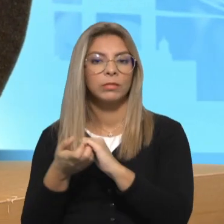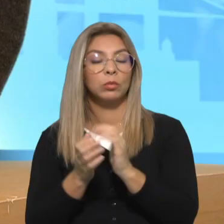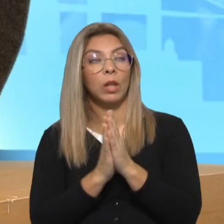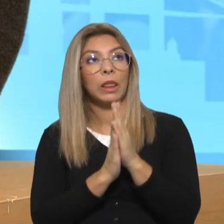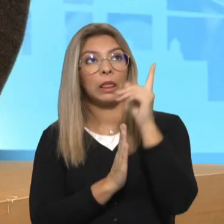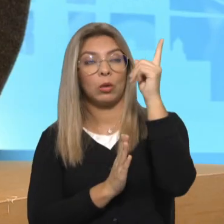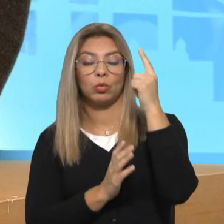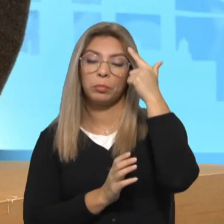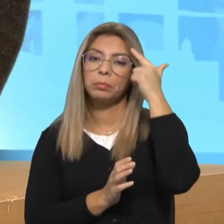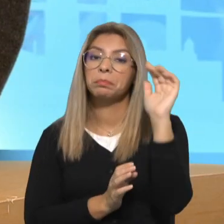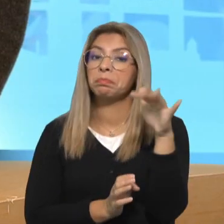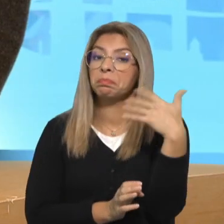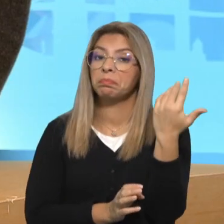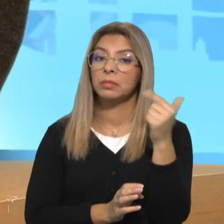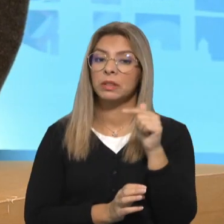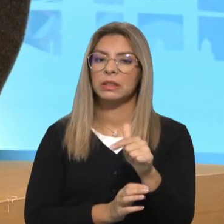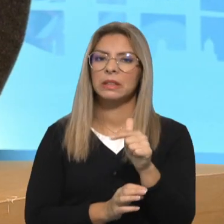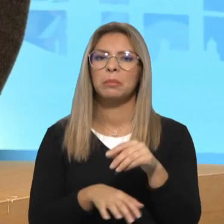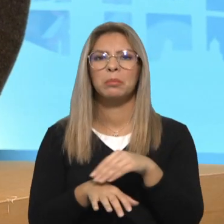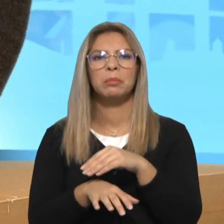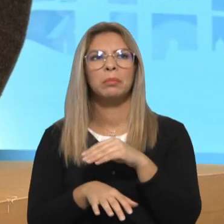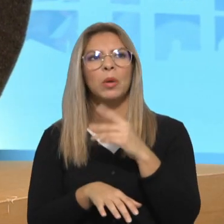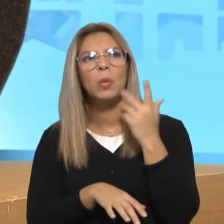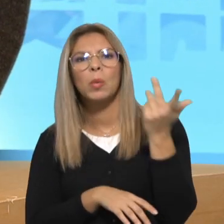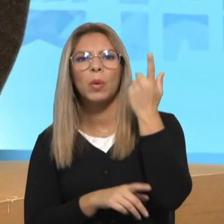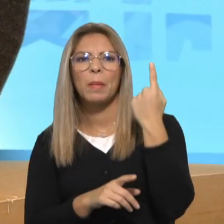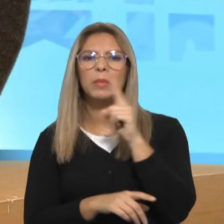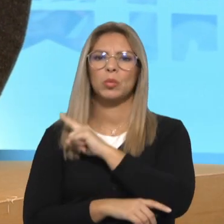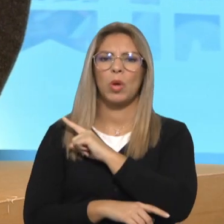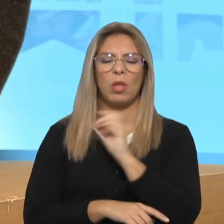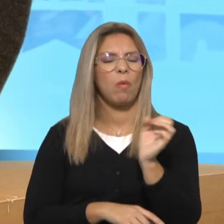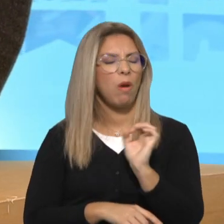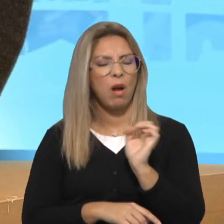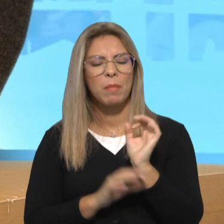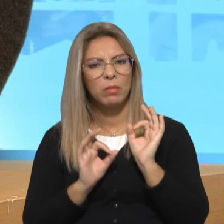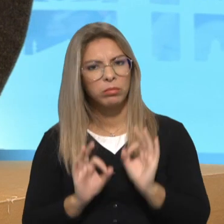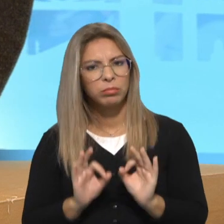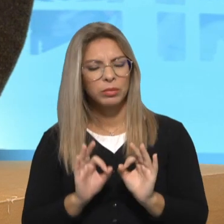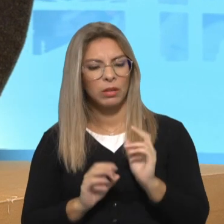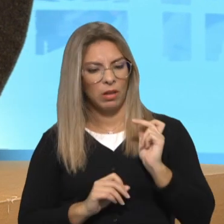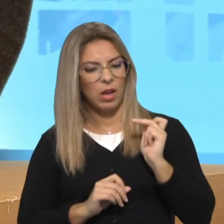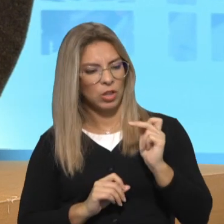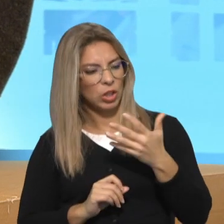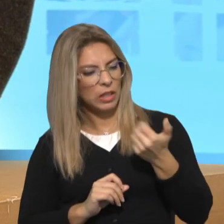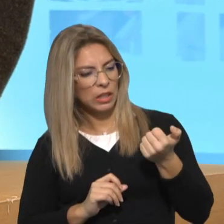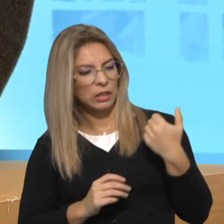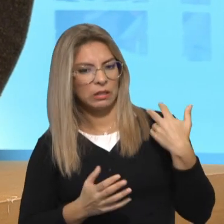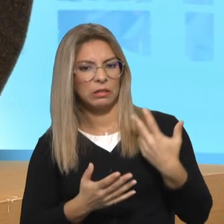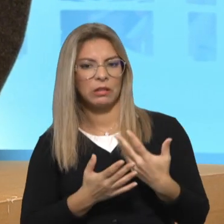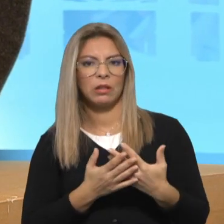penso que nada disto tem méritos pessoais, mas pela graça de Deus, e nestes 15 anos não houve uma ruptura.